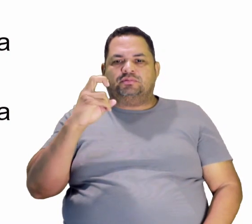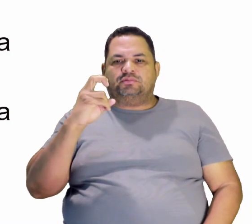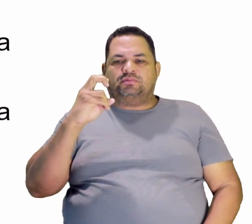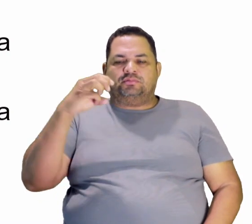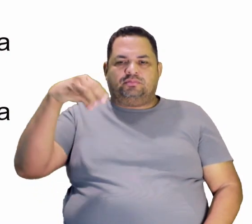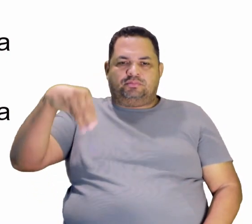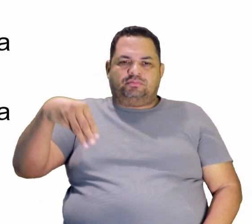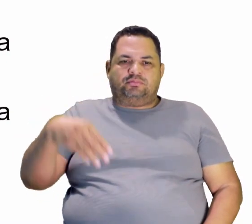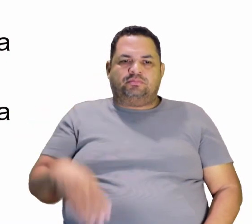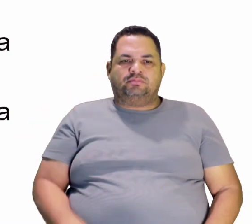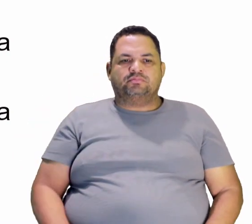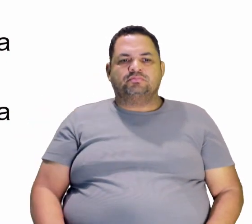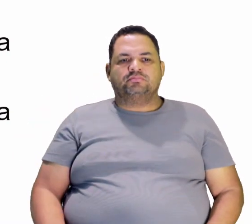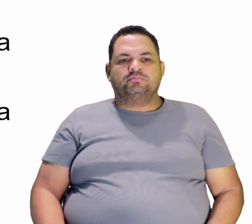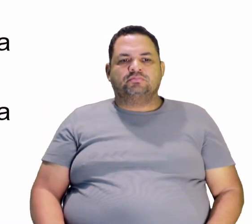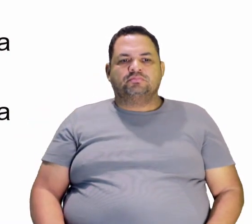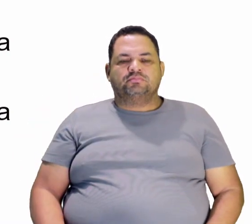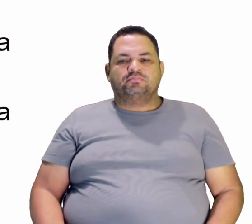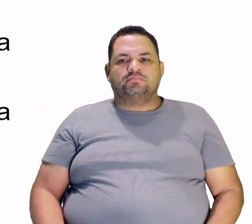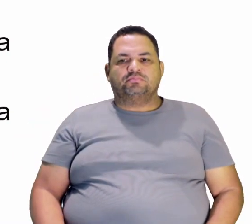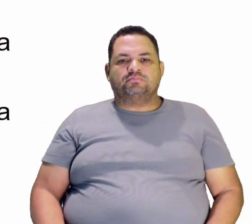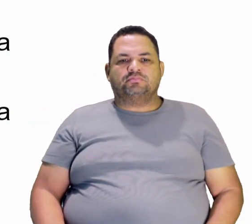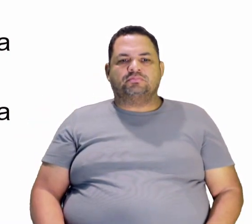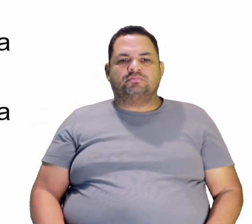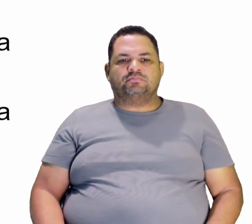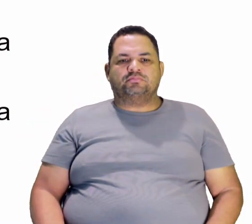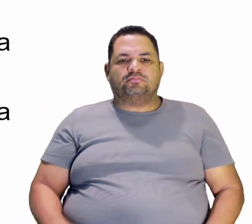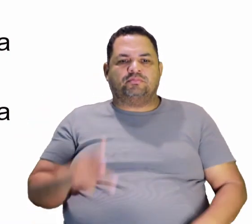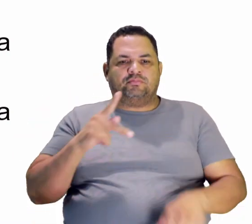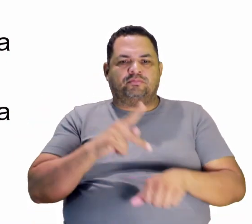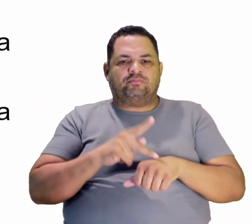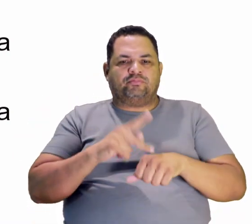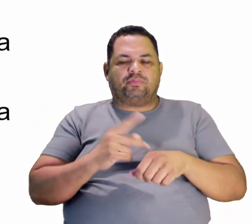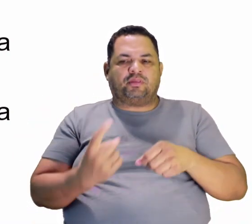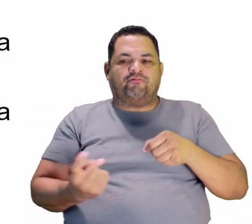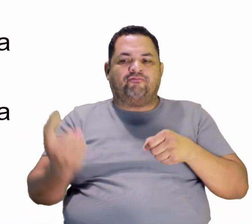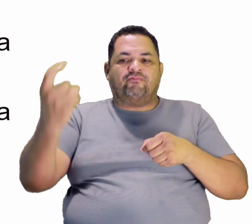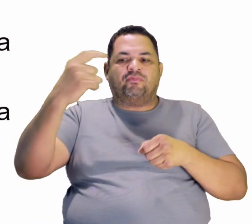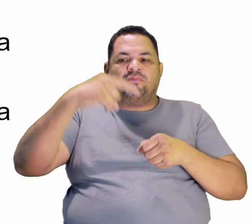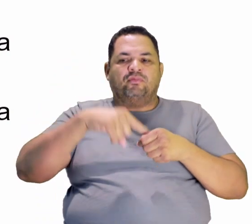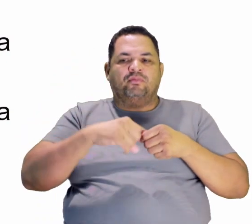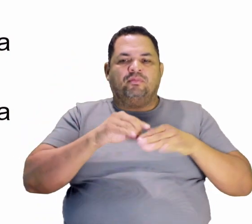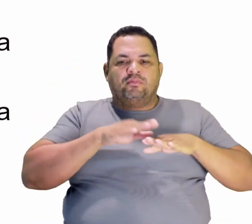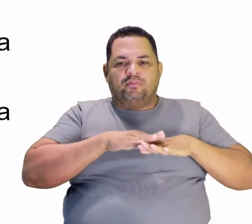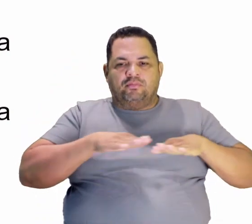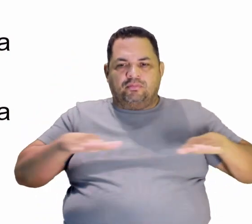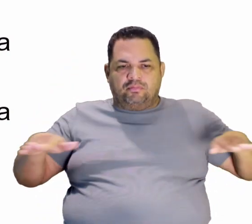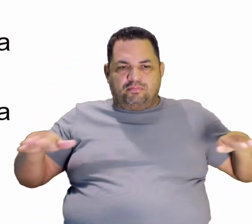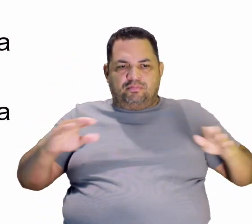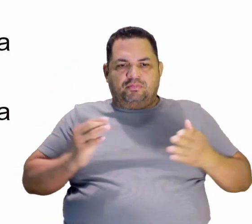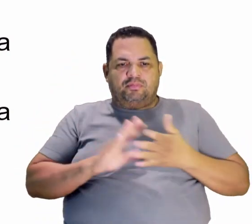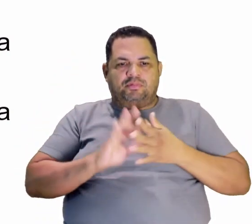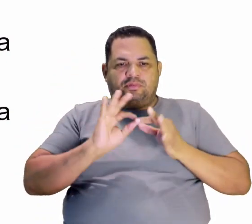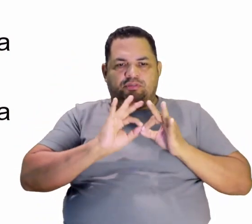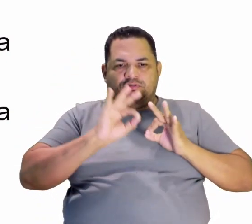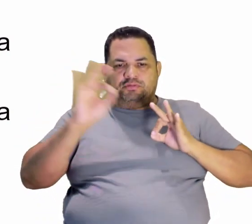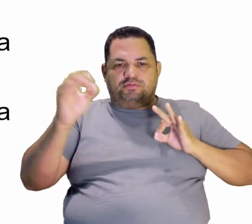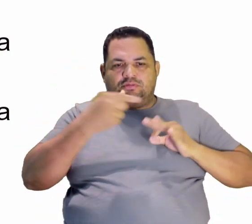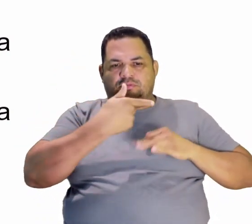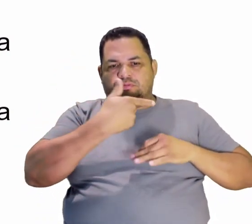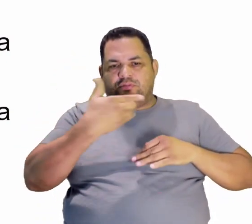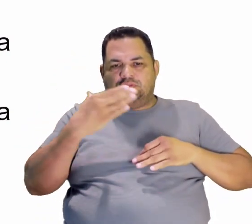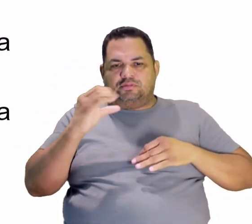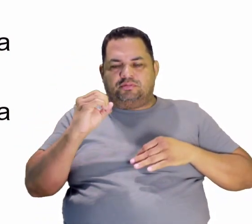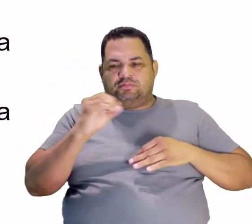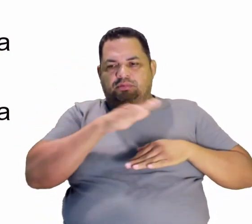informações não estão aí de cara. A pedra retorna ao solo ao percorrer a distância de 10